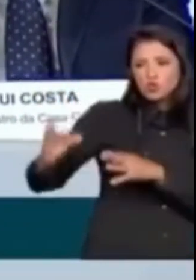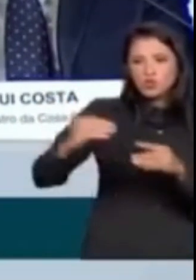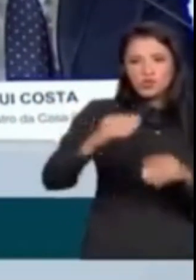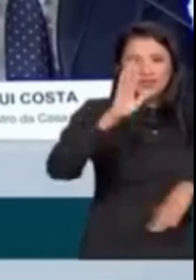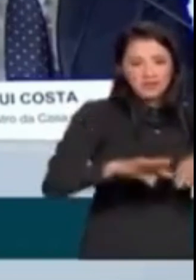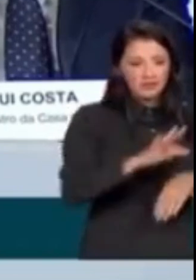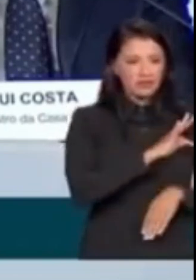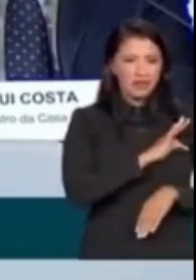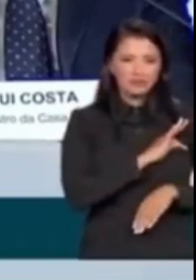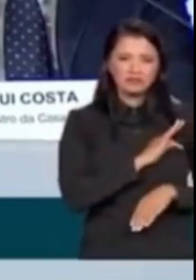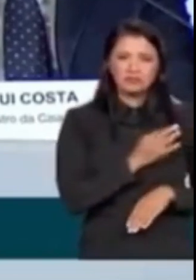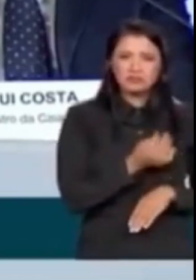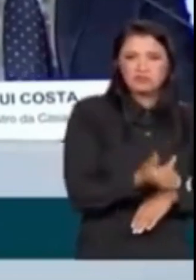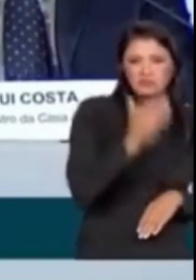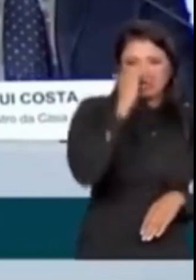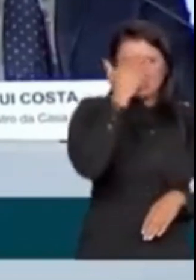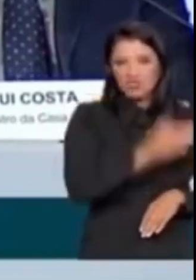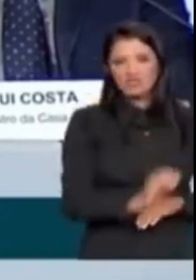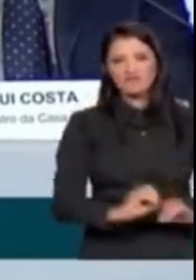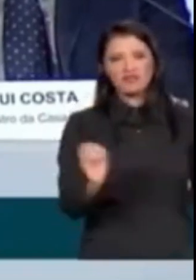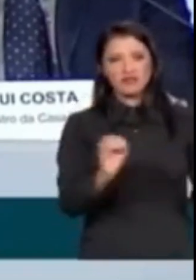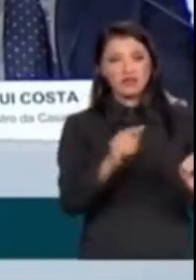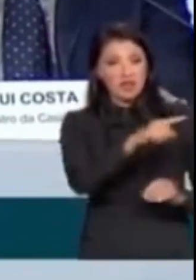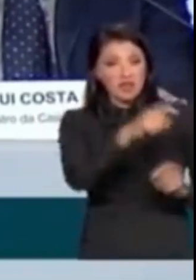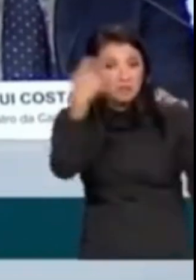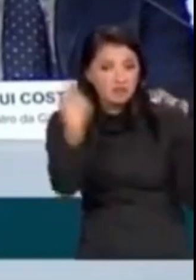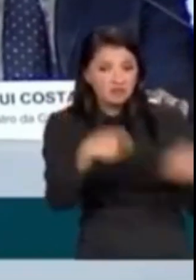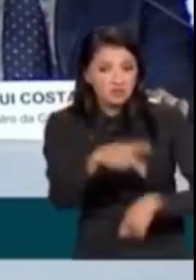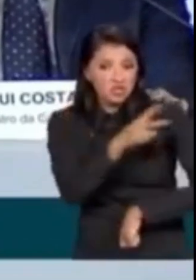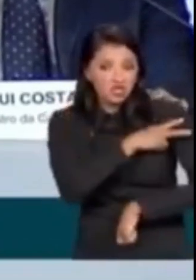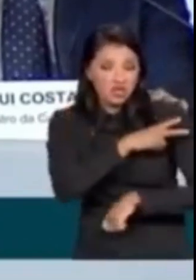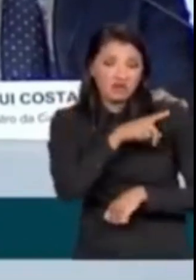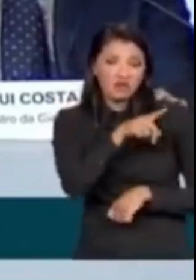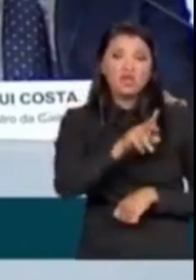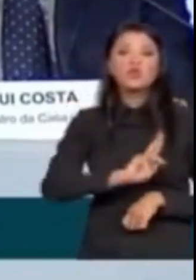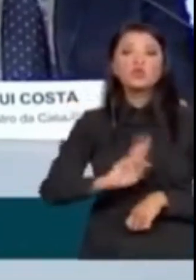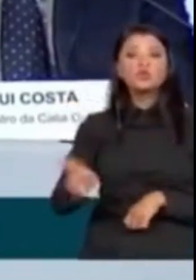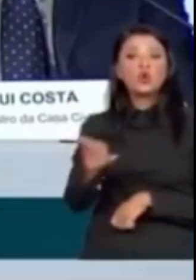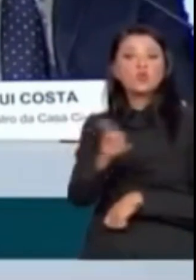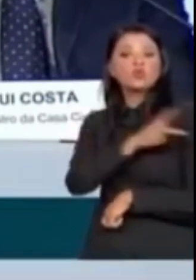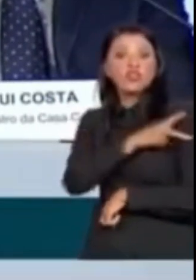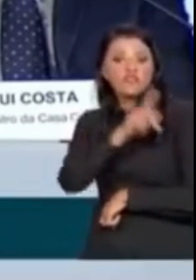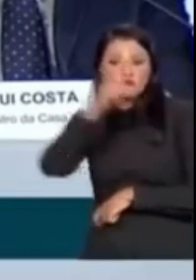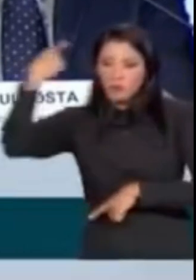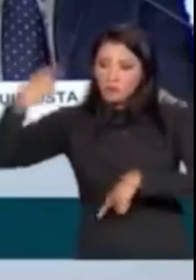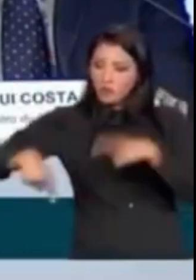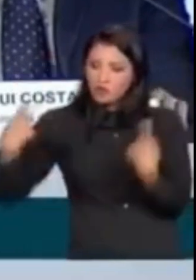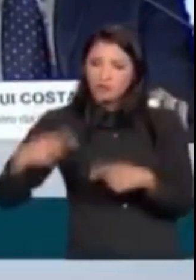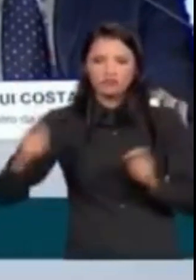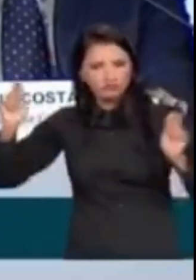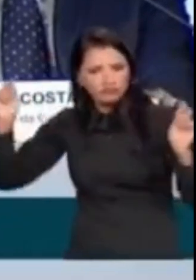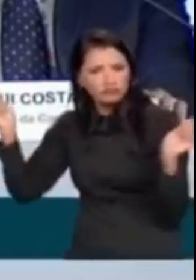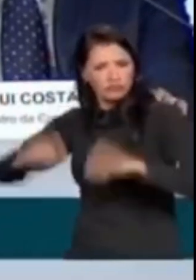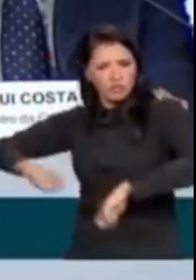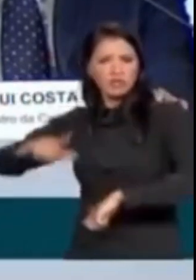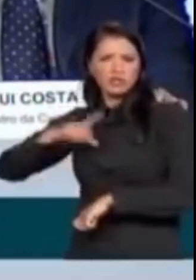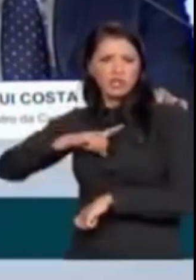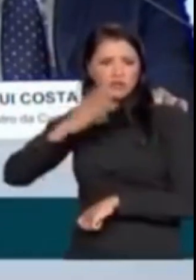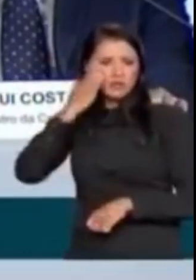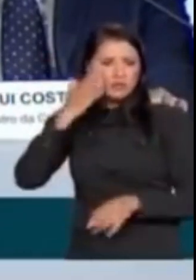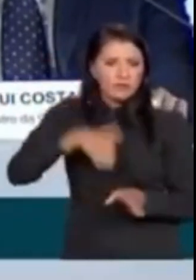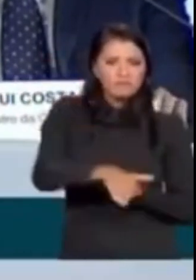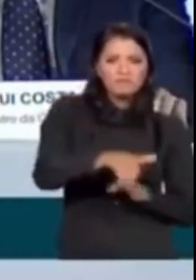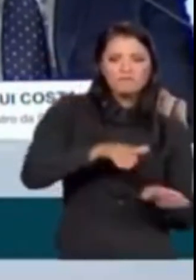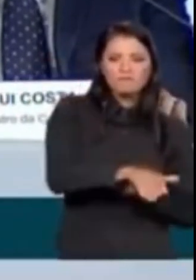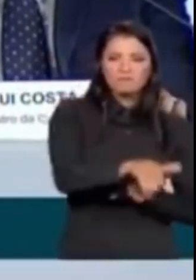entende de nada. O técnico tem que ter um chefe, e esse chefe chama-se o político, que tem competência para saber